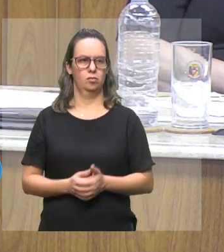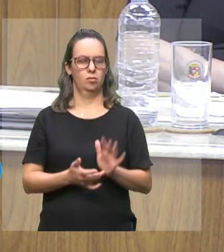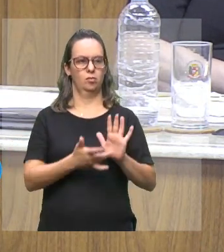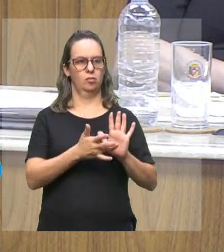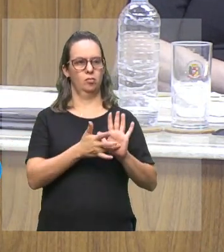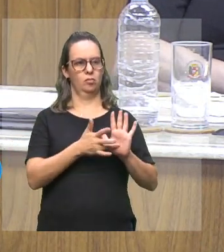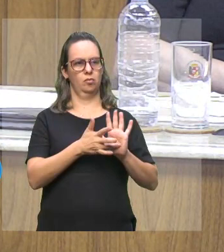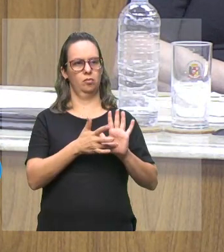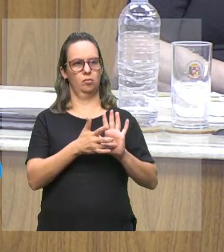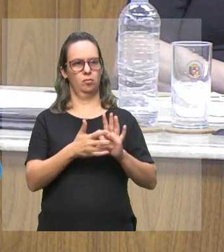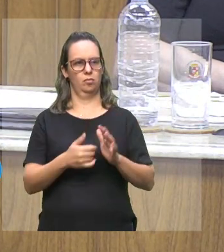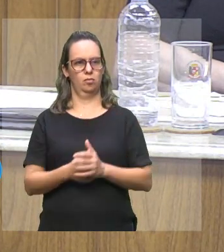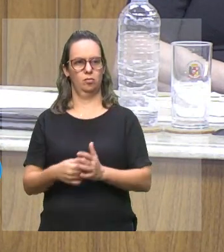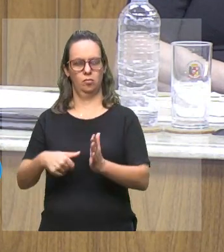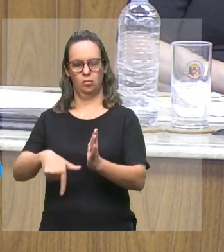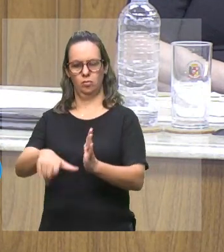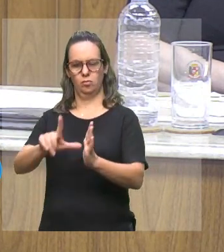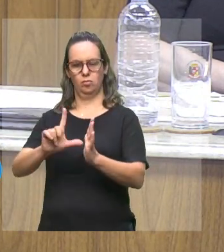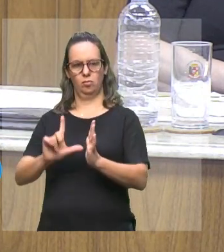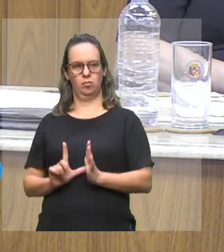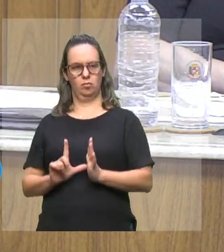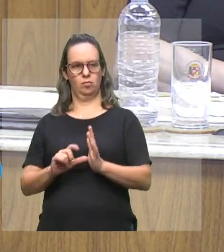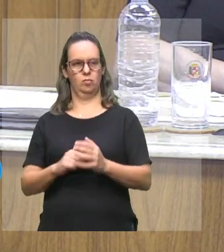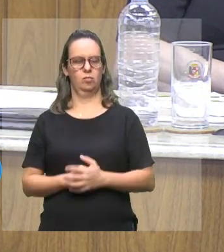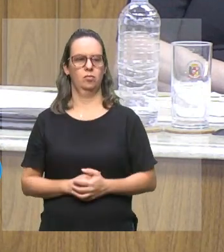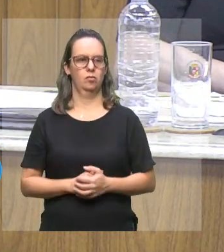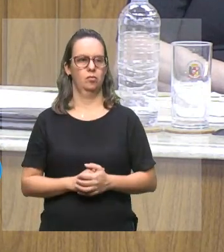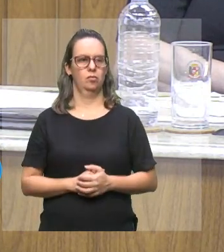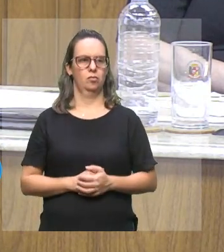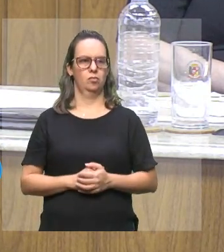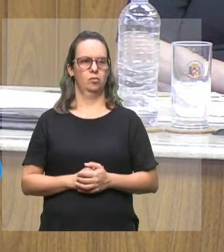de adiantamento. Rememoro.